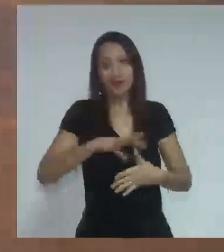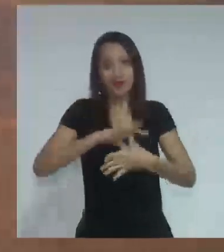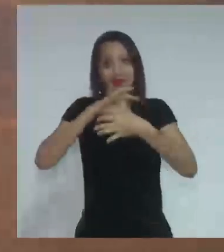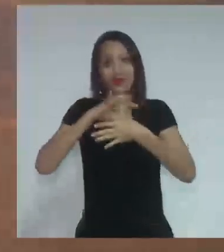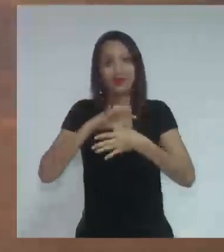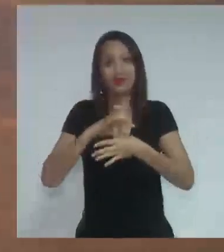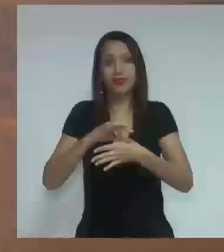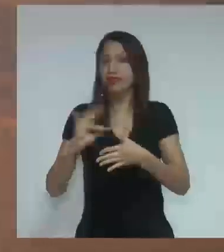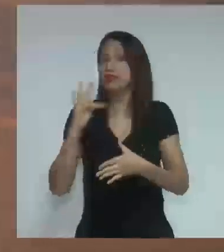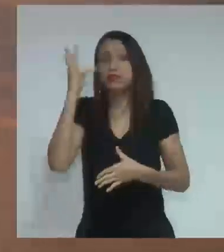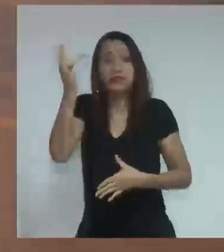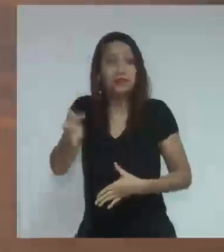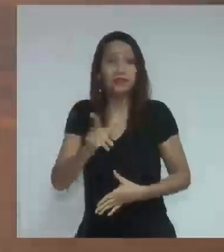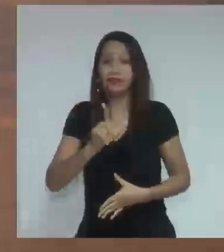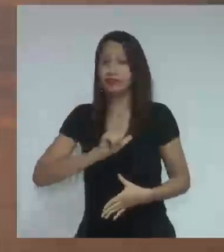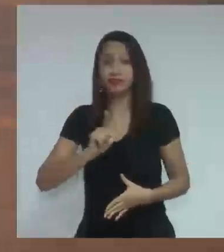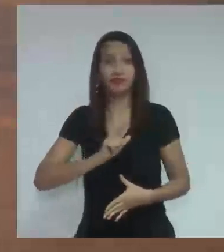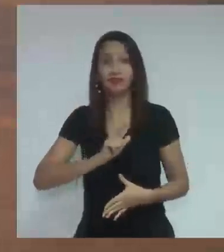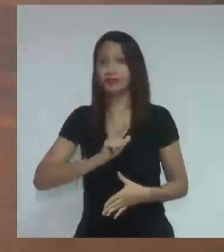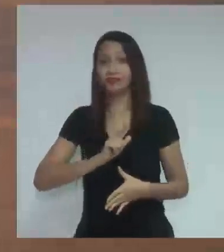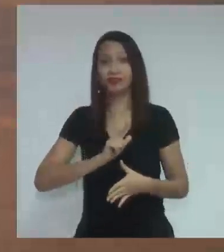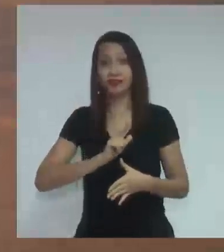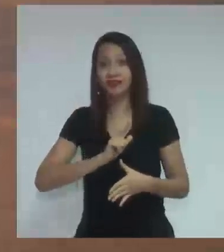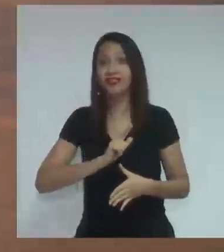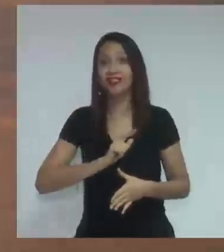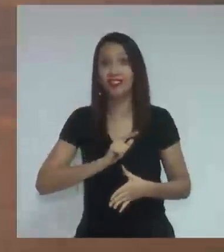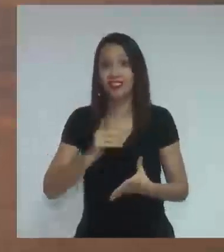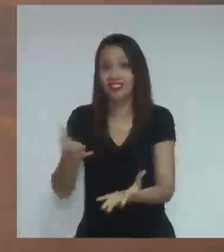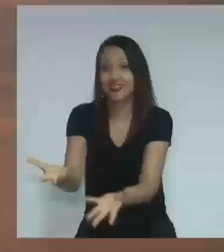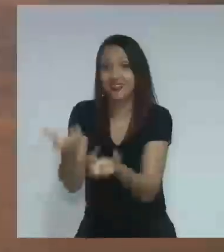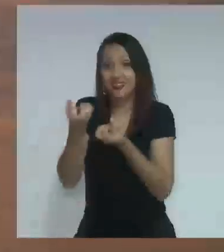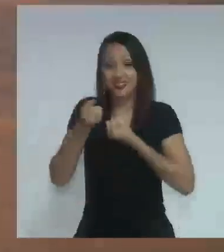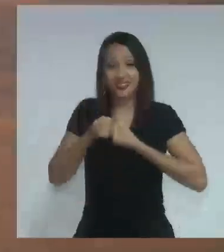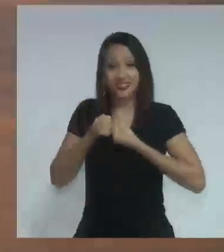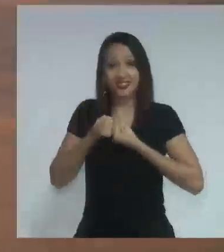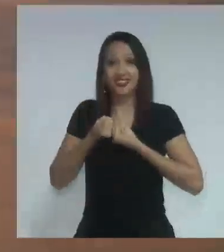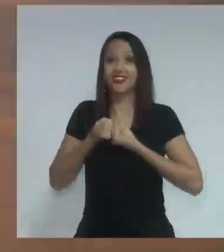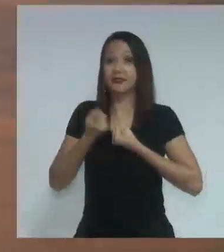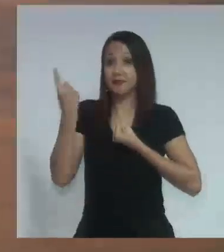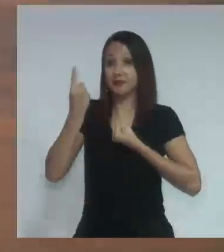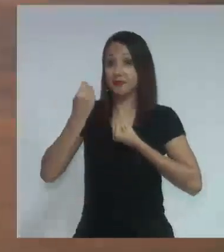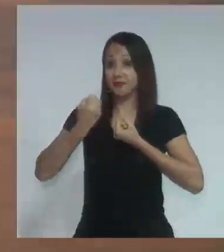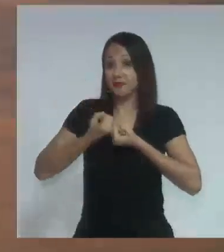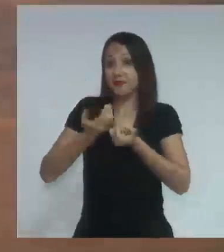vai colher aquilo que você plantou a sua vida toda. Falo isso